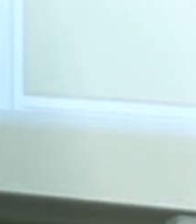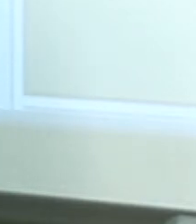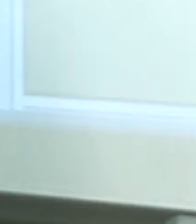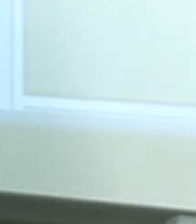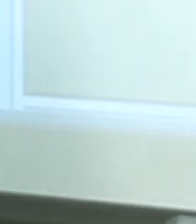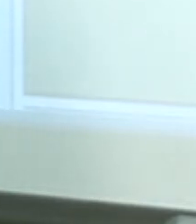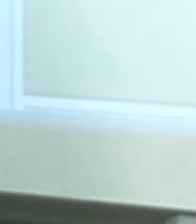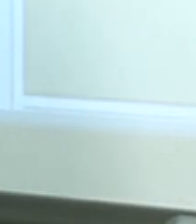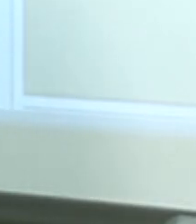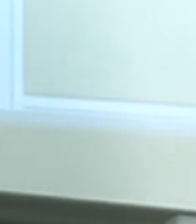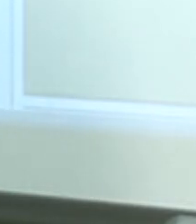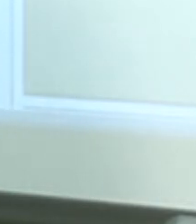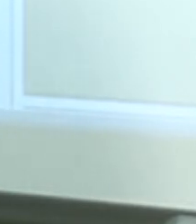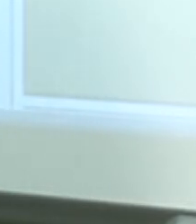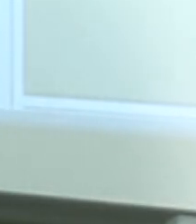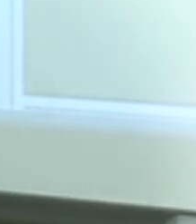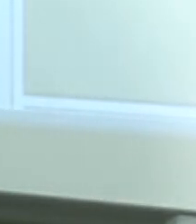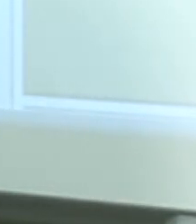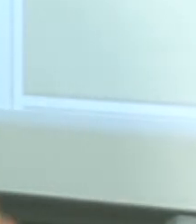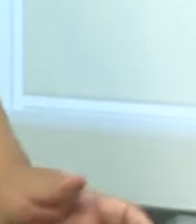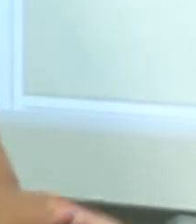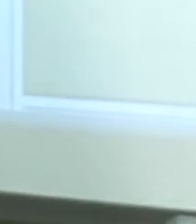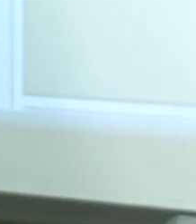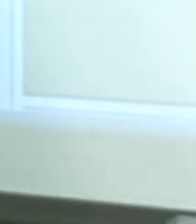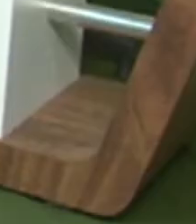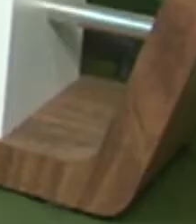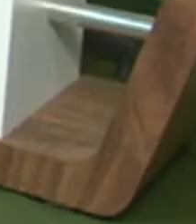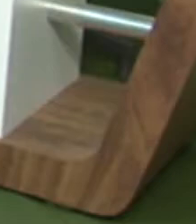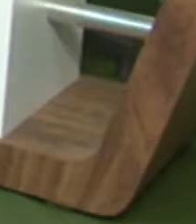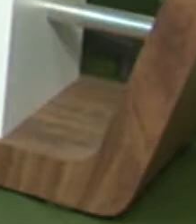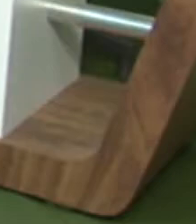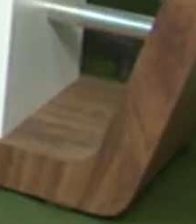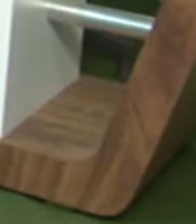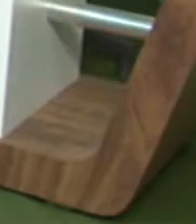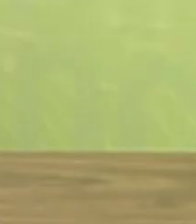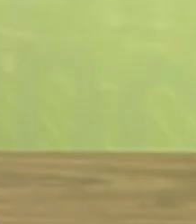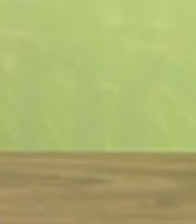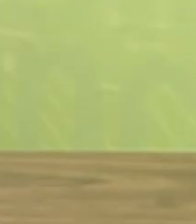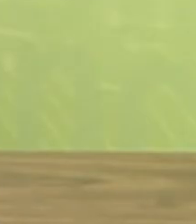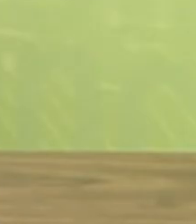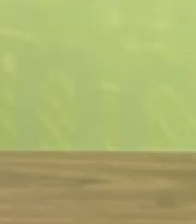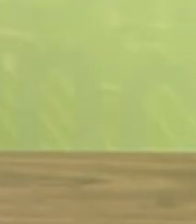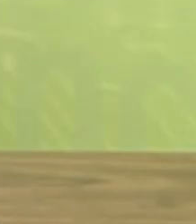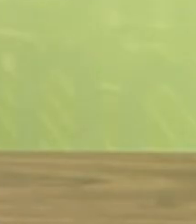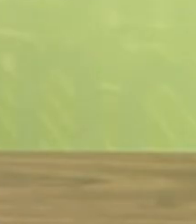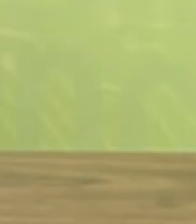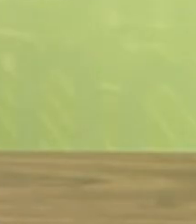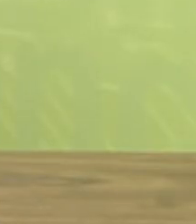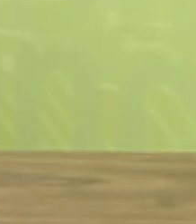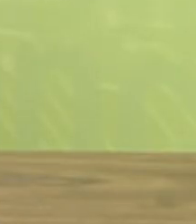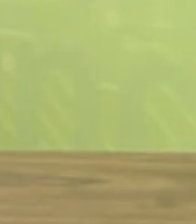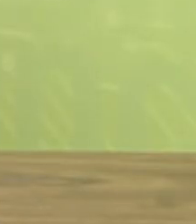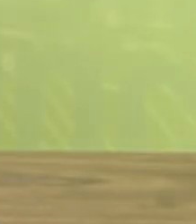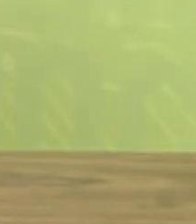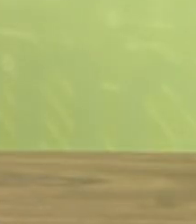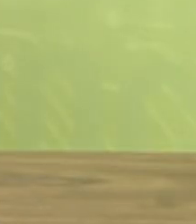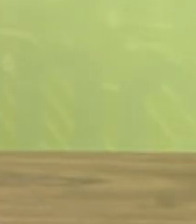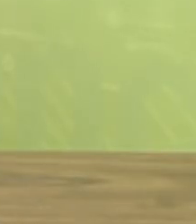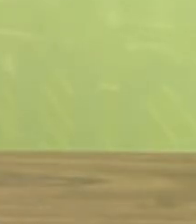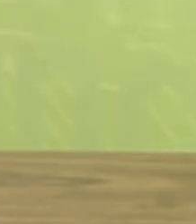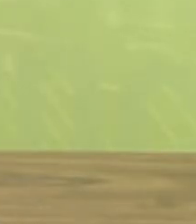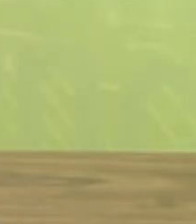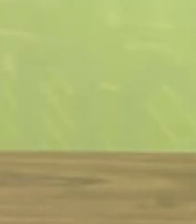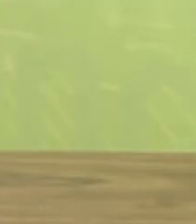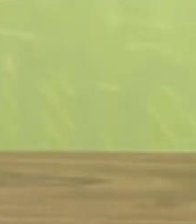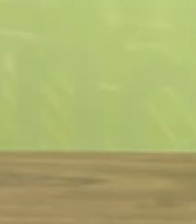possa fazer a sua avaliação a contento. Professor Janimar? Sim. Vamos, diga. Não, eu achei que você ia